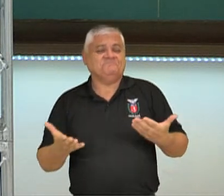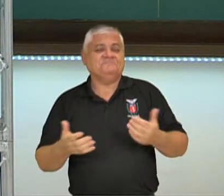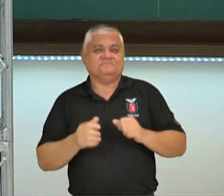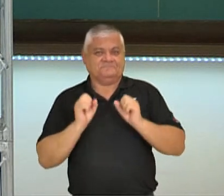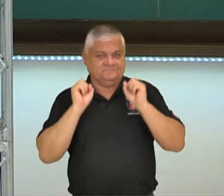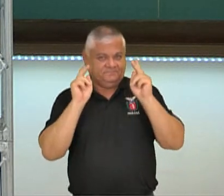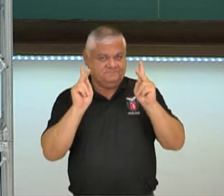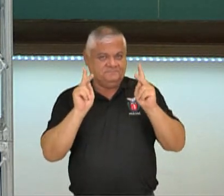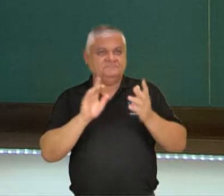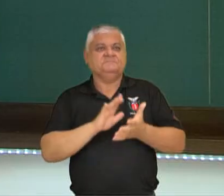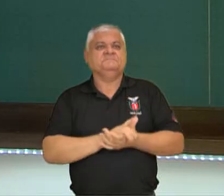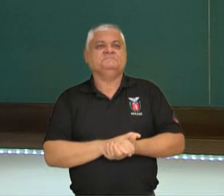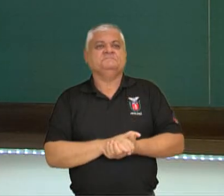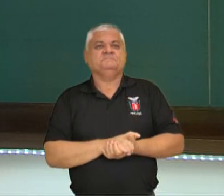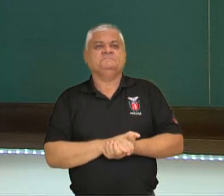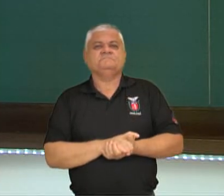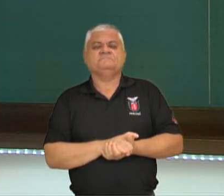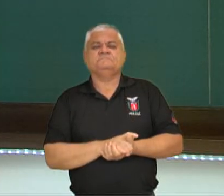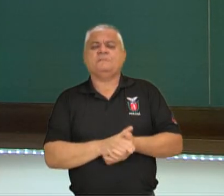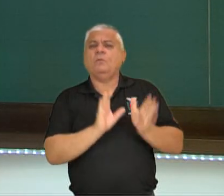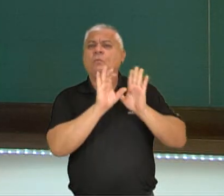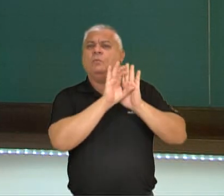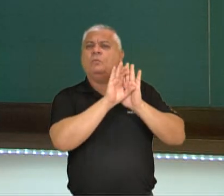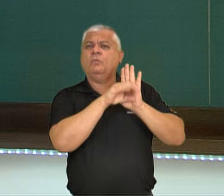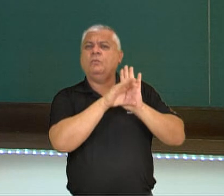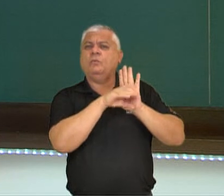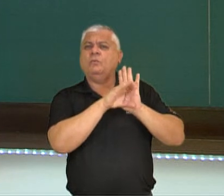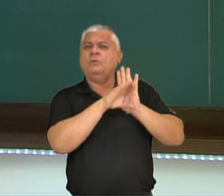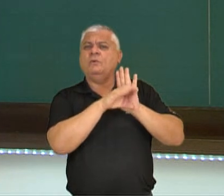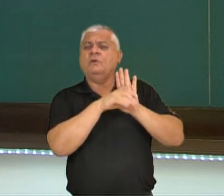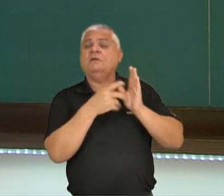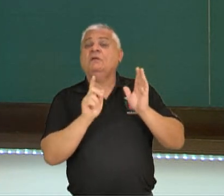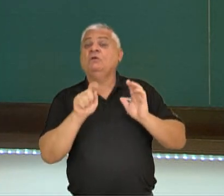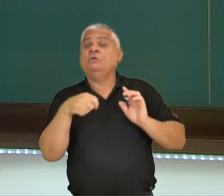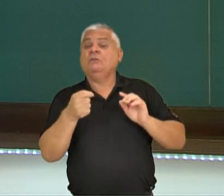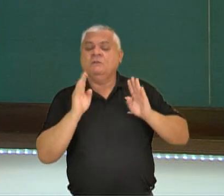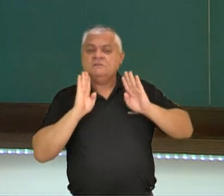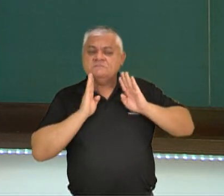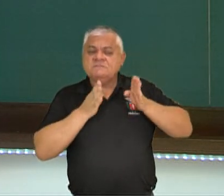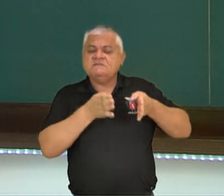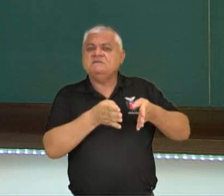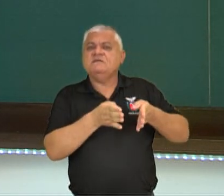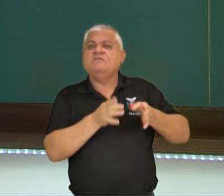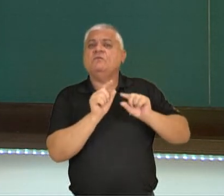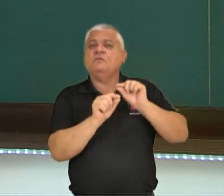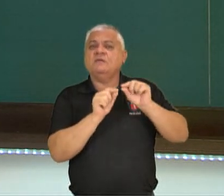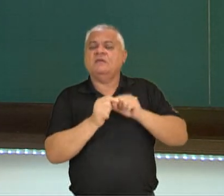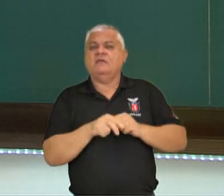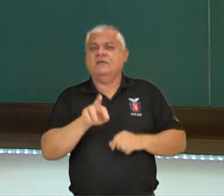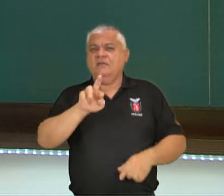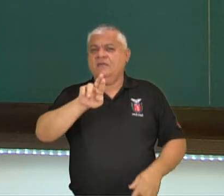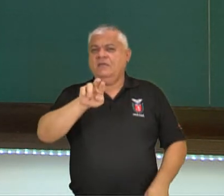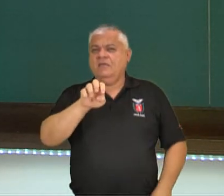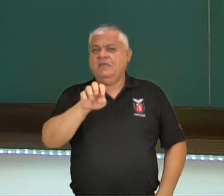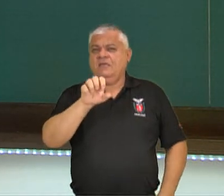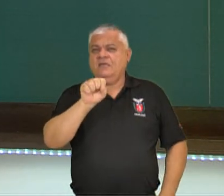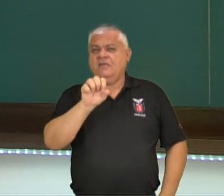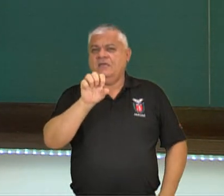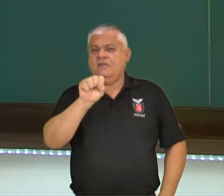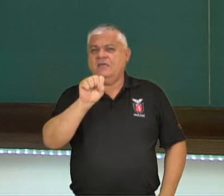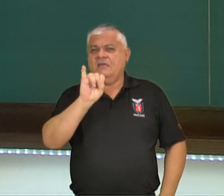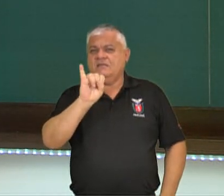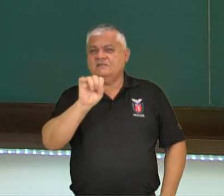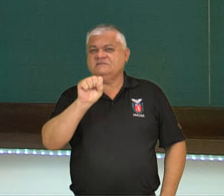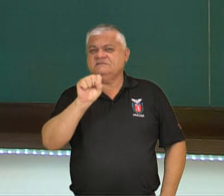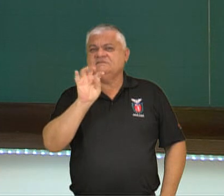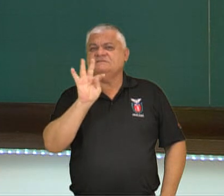físico, ok? Então, quais são os conceitos agora? Vamos falar especificamente da resistência. O que